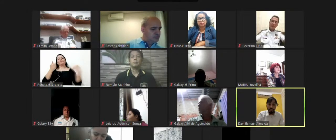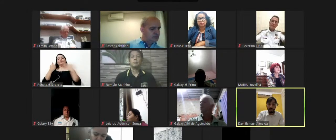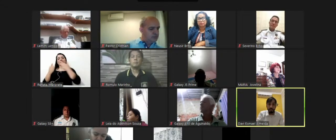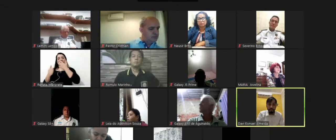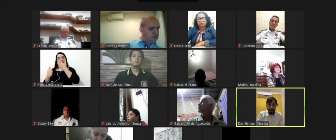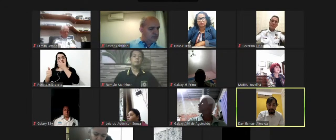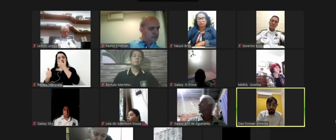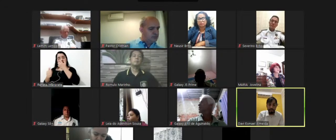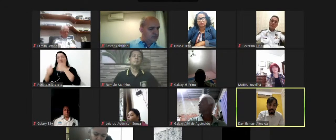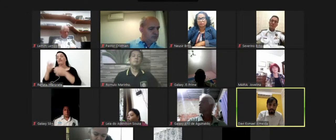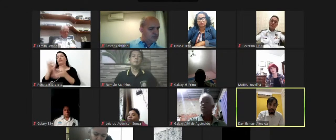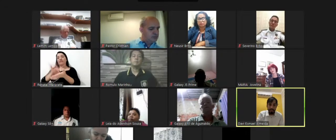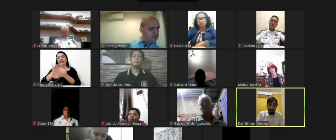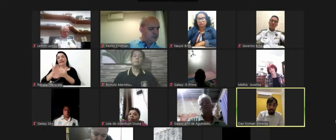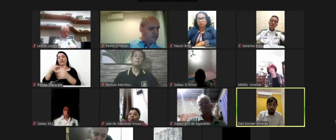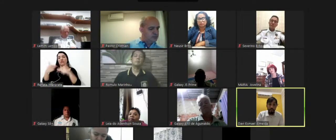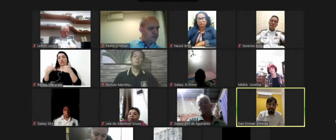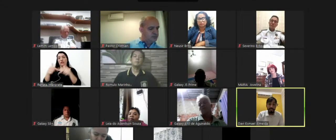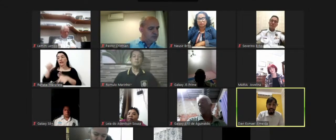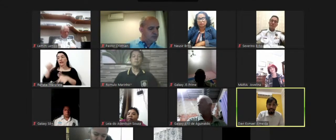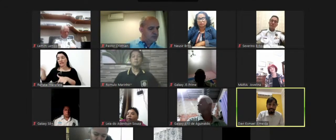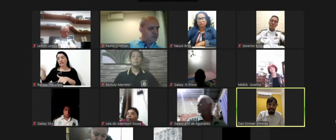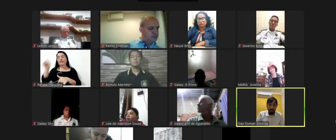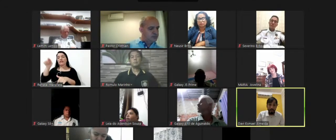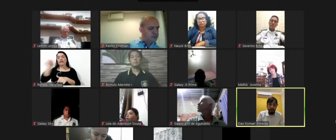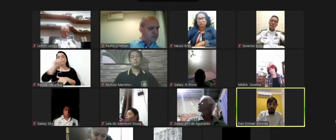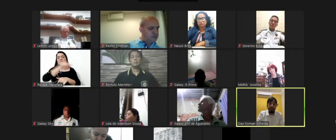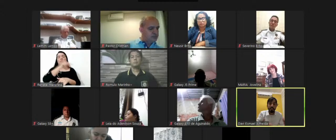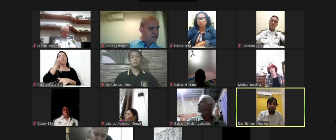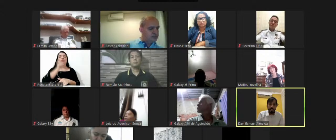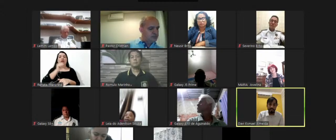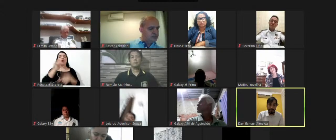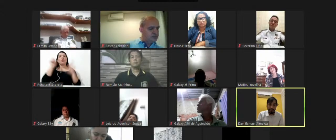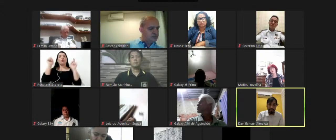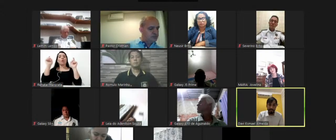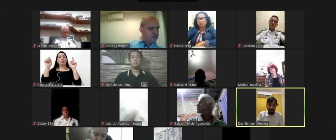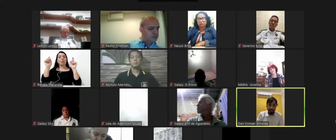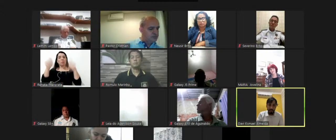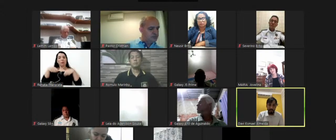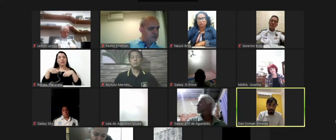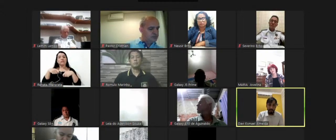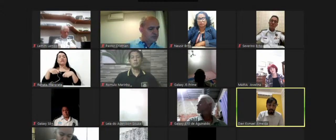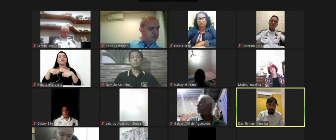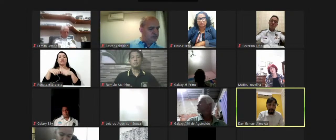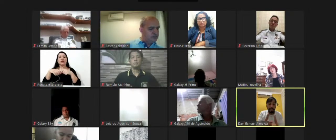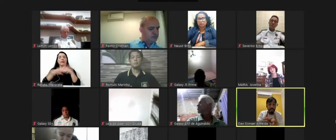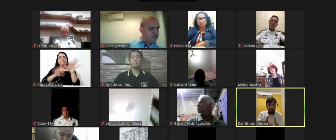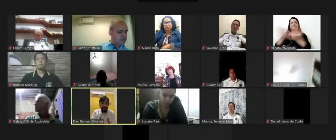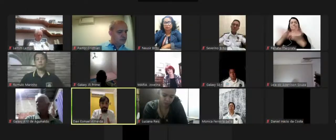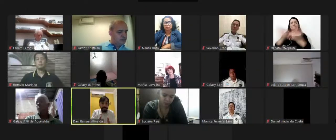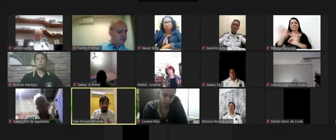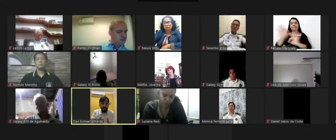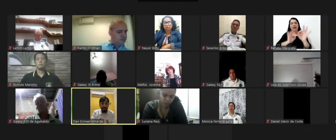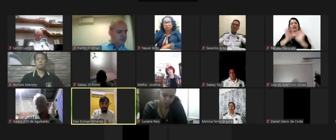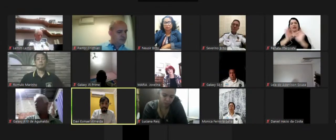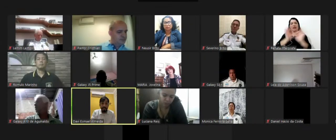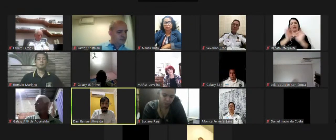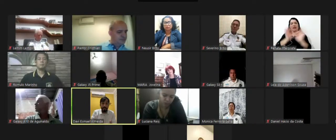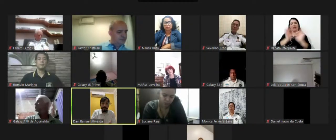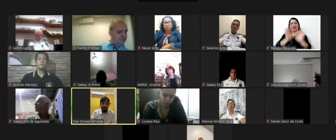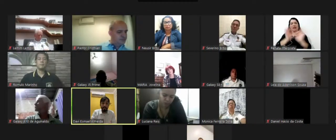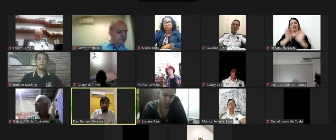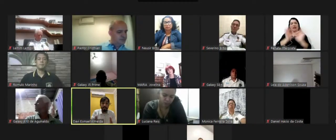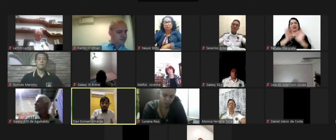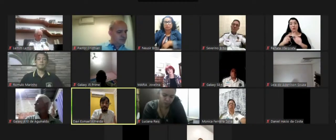de todo mundo lá do Ginter consegue dar organização. Mas o que a gente precisa entender é